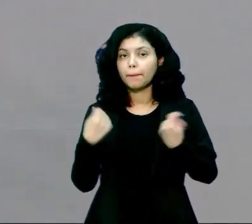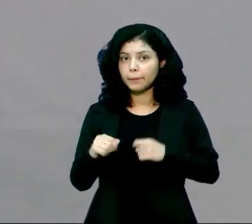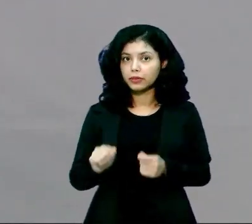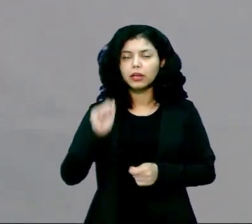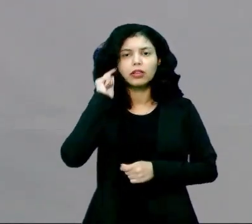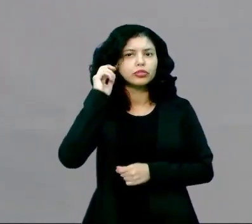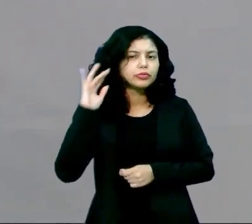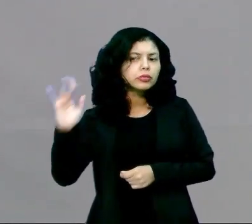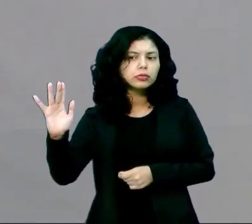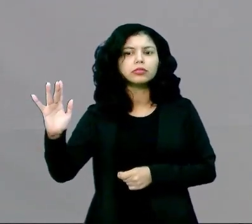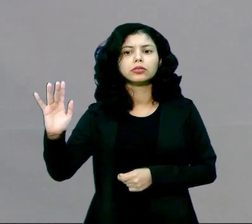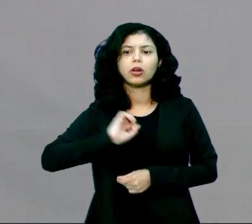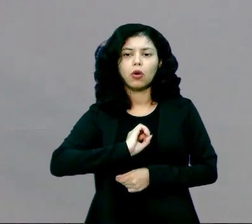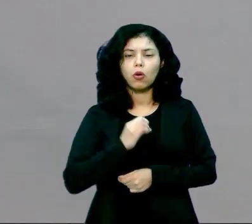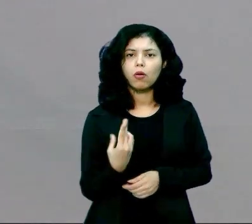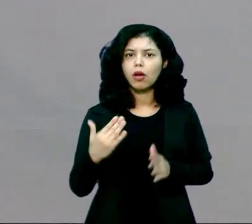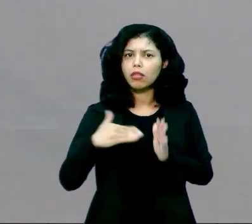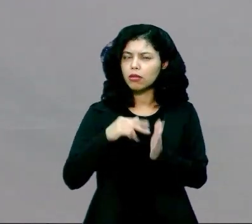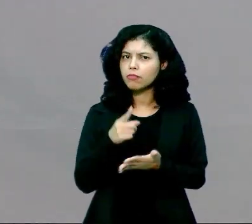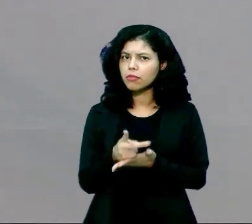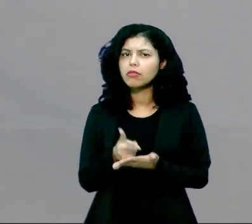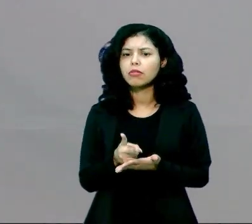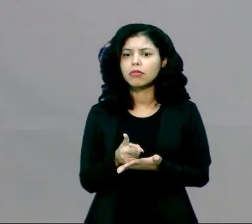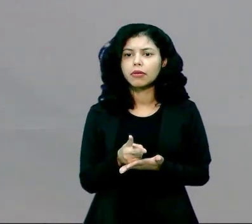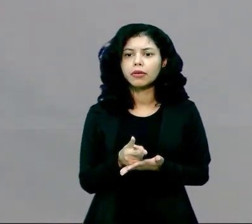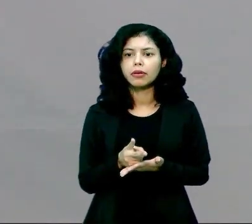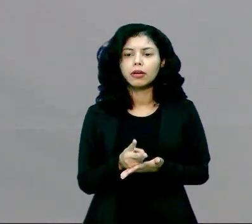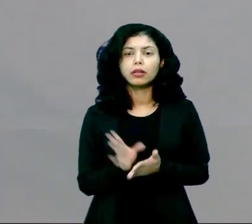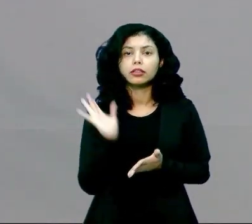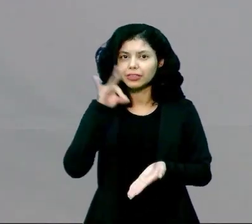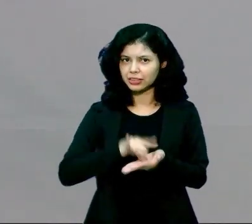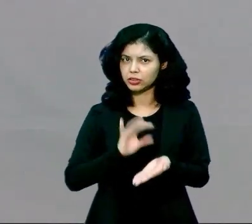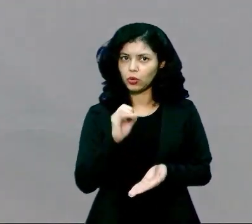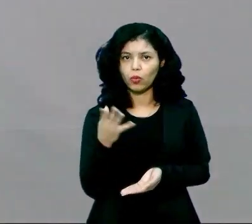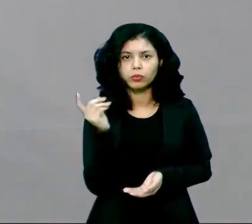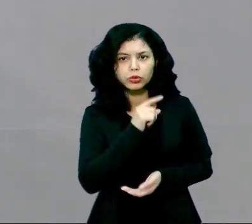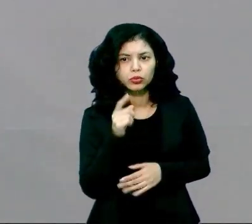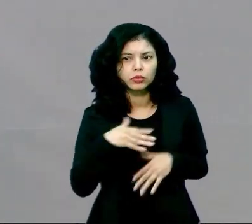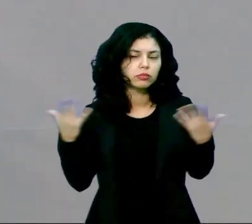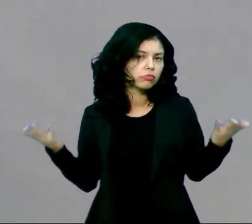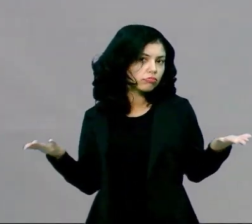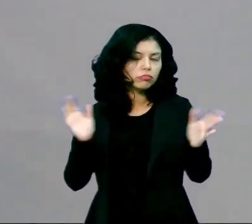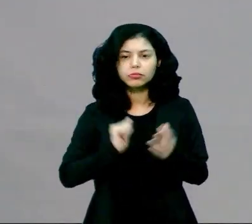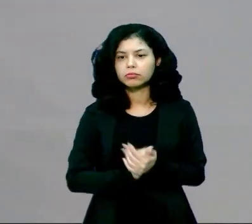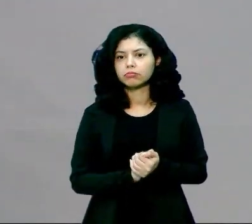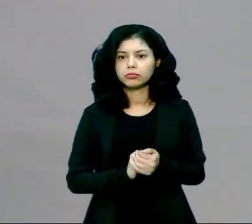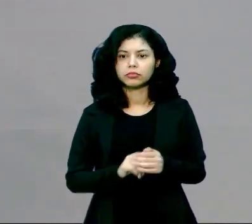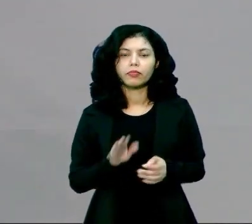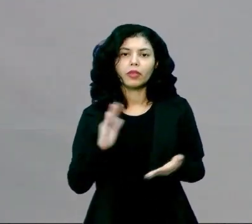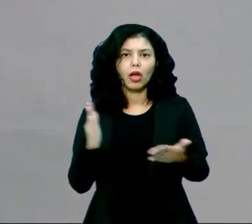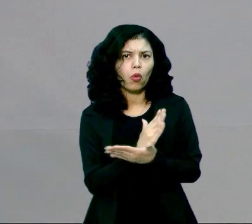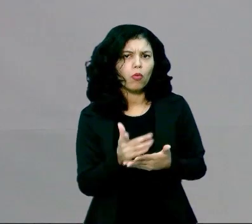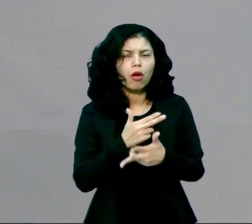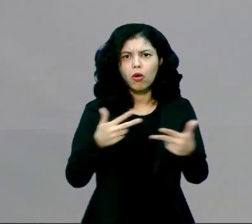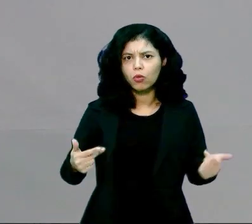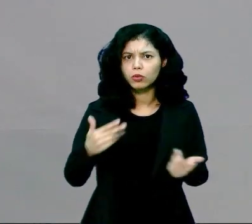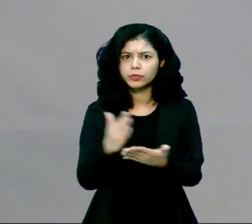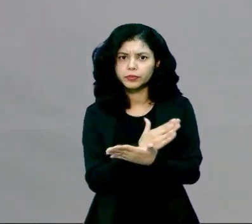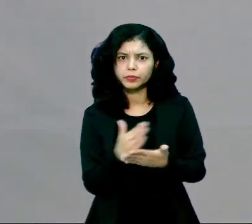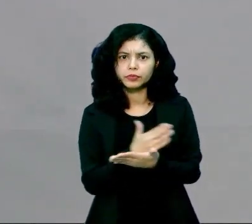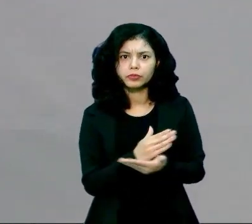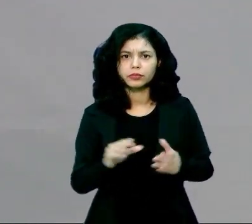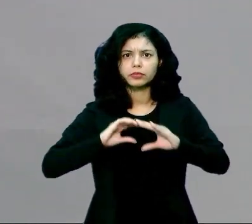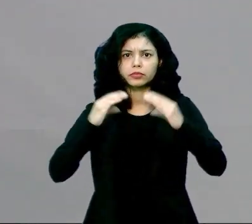seja fictício, ou que não seja real, que seja inanimado, você tem ali seres que